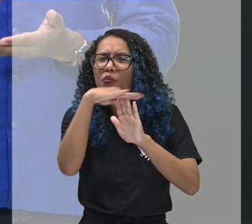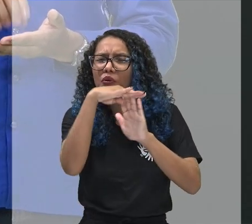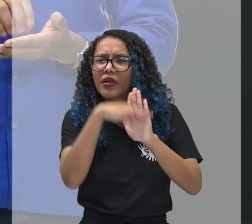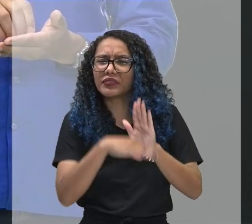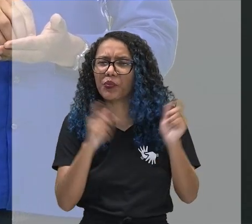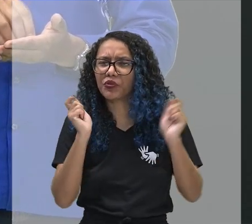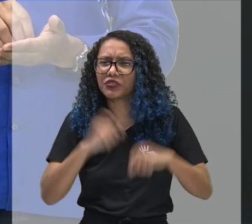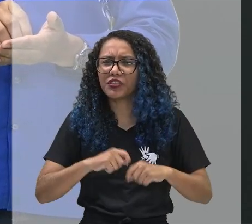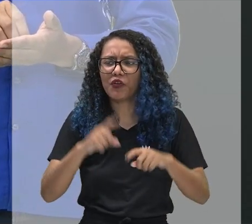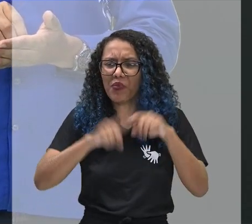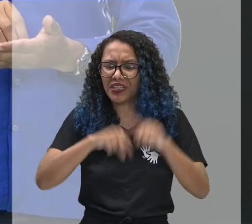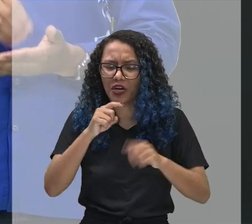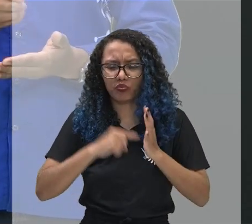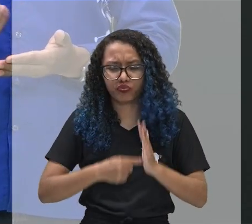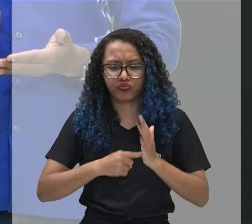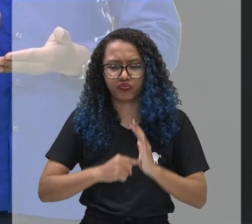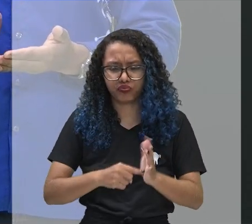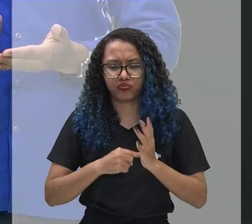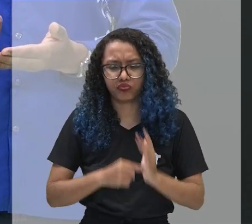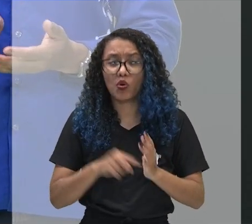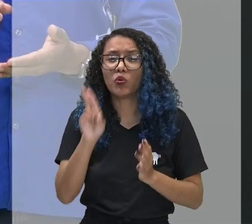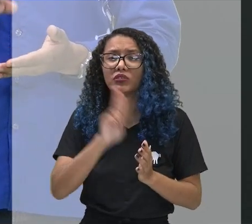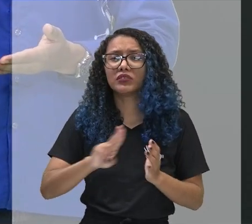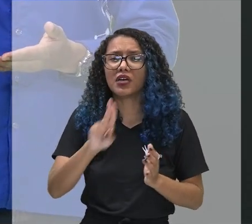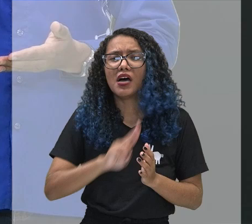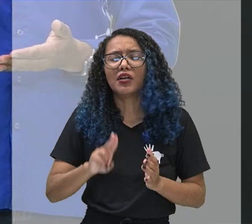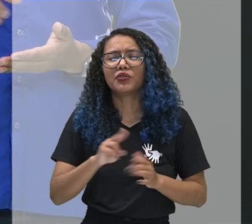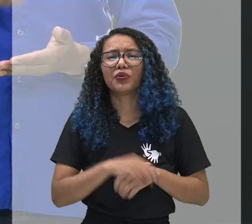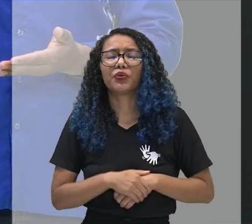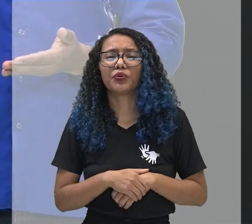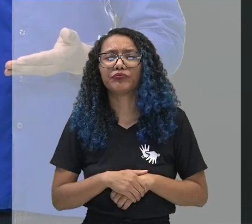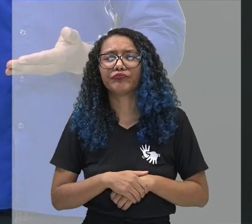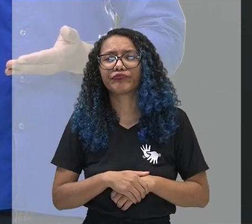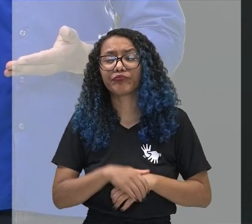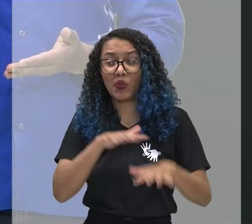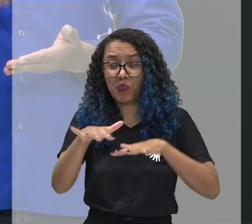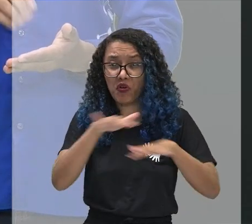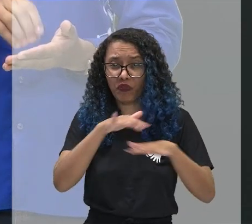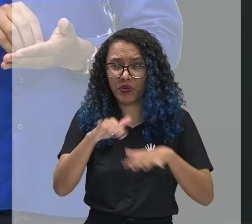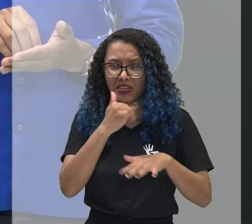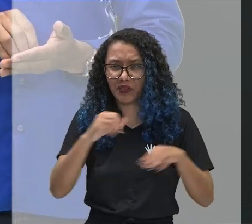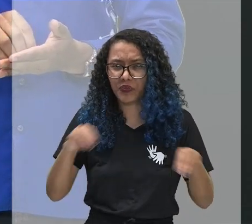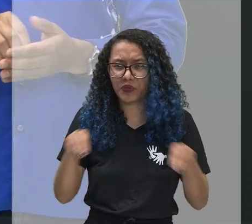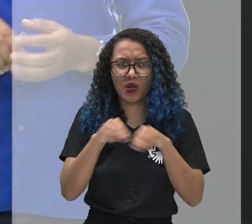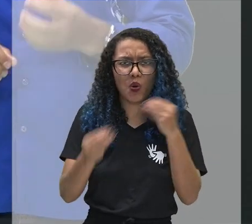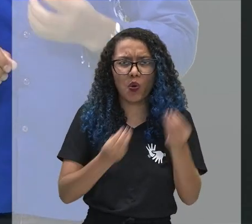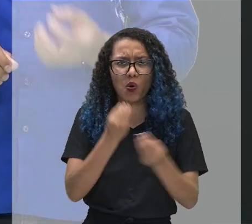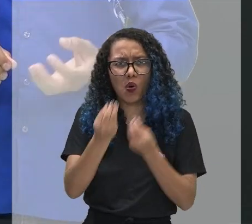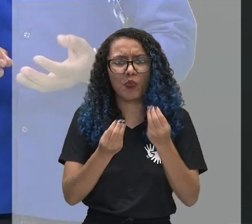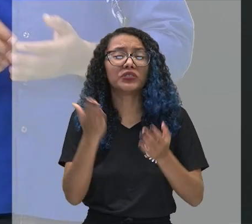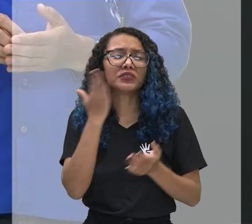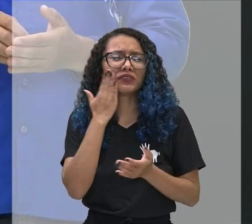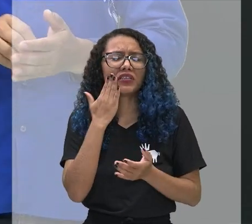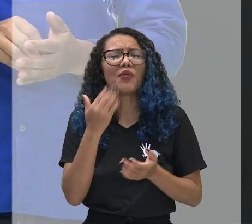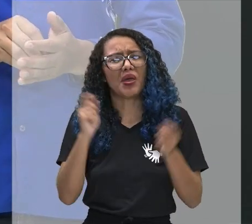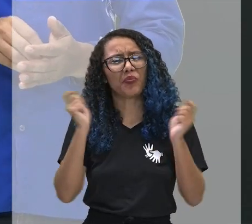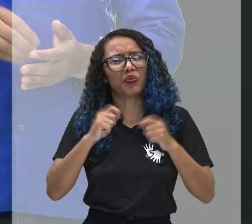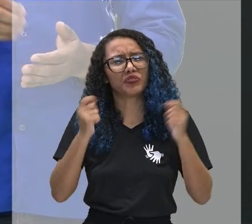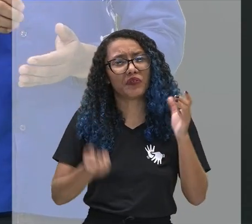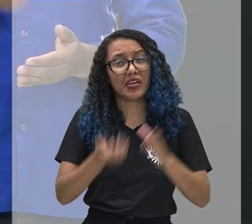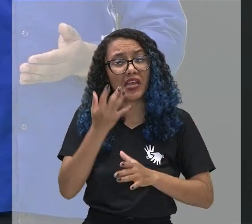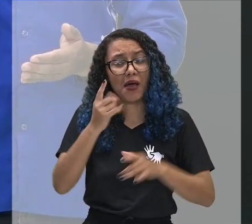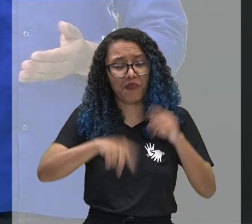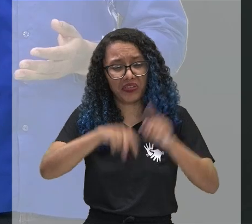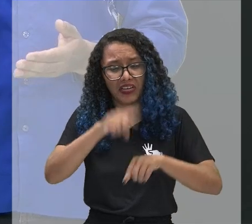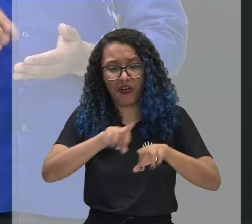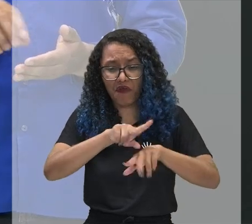máquinas a partir da excitação eletromagnética. A gente consegue, nós sabemos hoje que é possível criar máquinas,